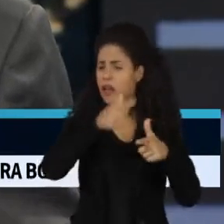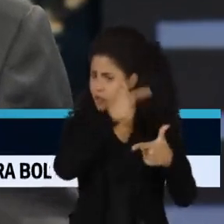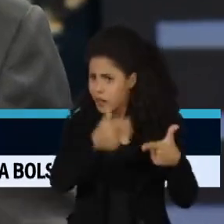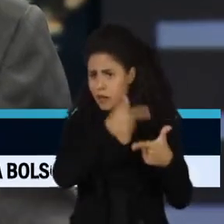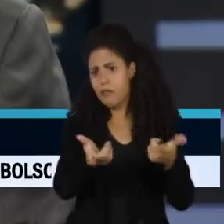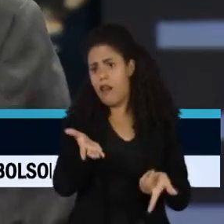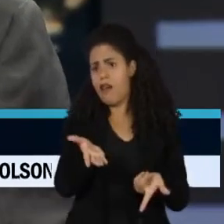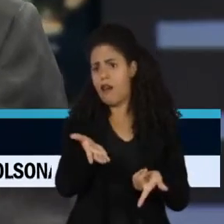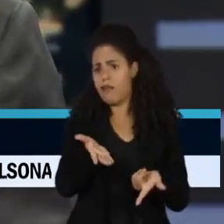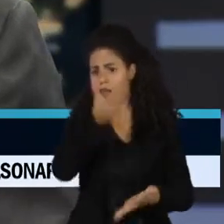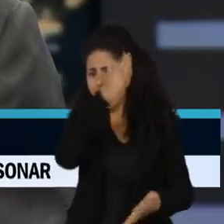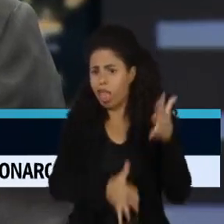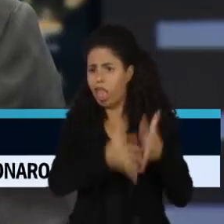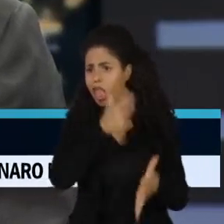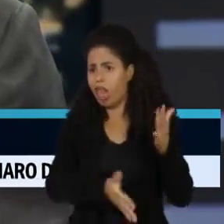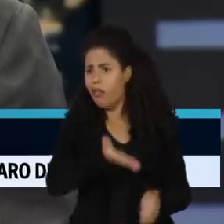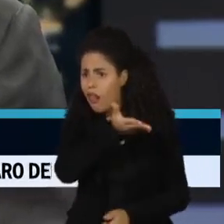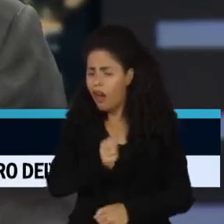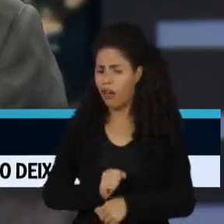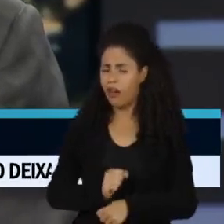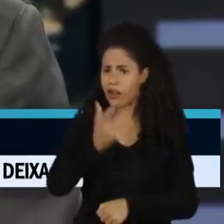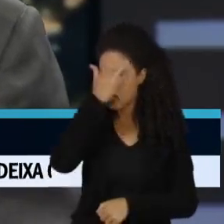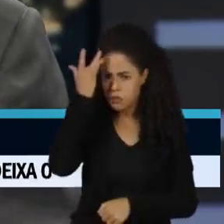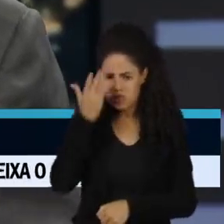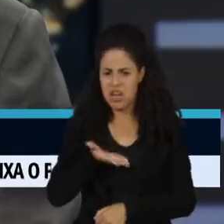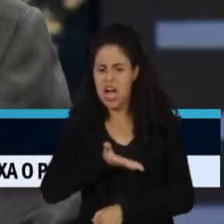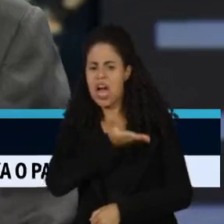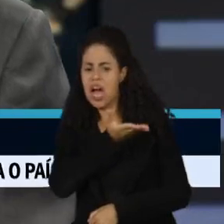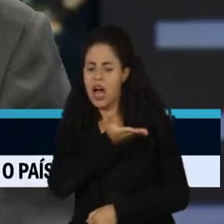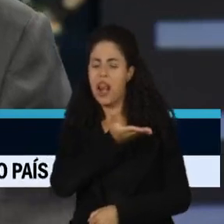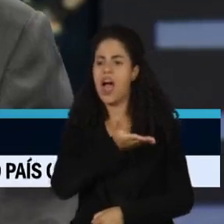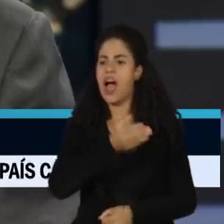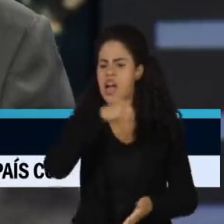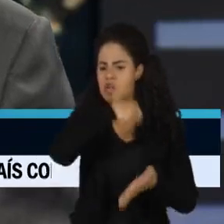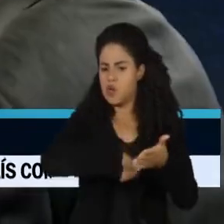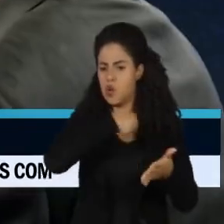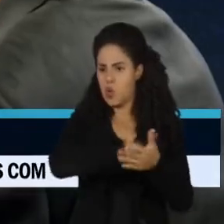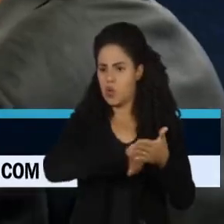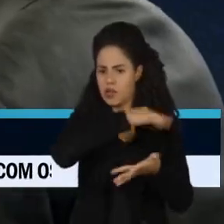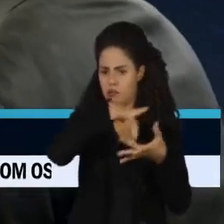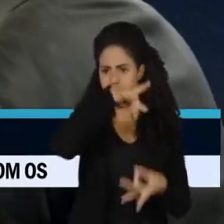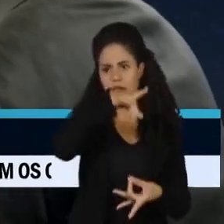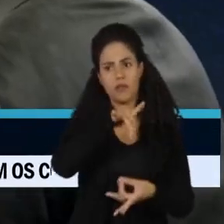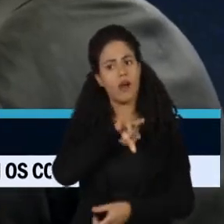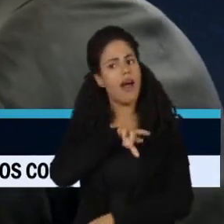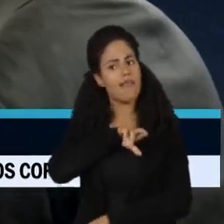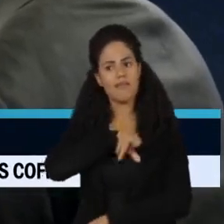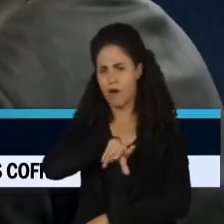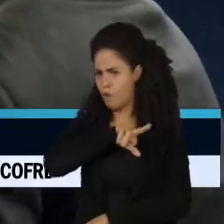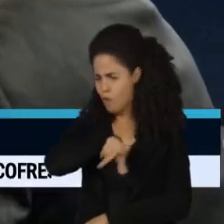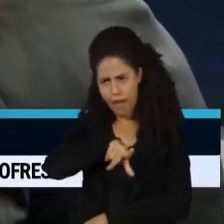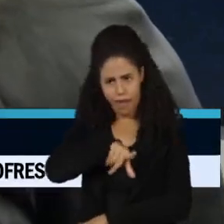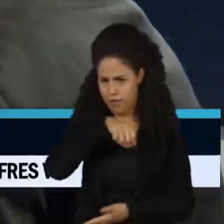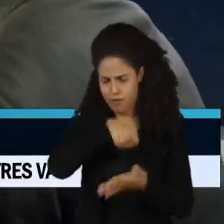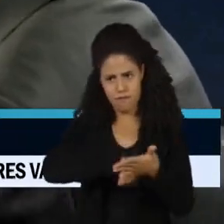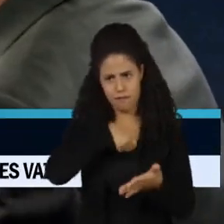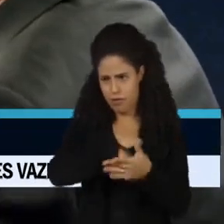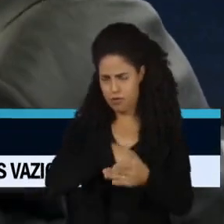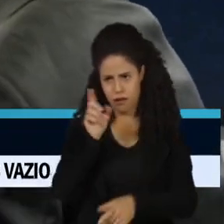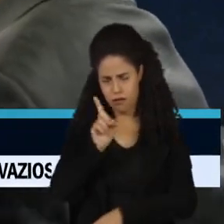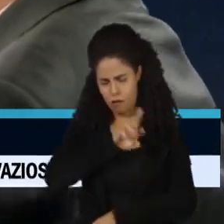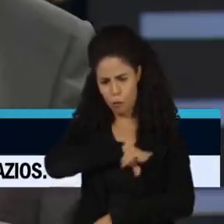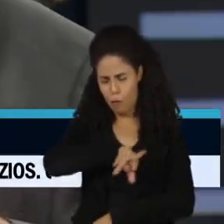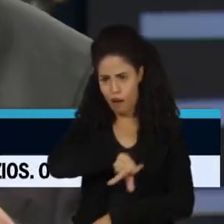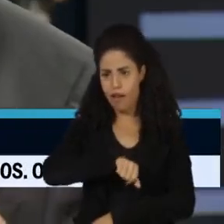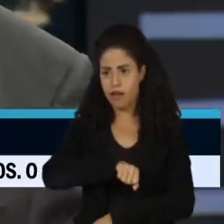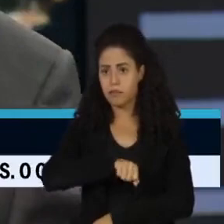elementos das Forças Armadas chamam essas pessoas de Patriotas são na realidade gente que tá pedindo golpe militar manda